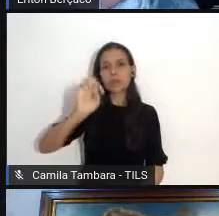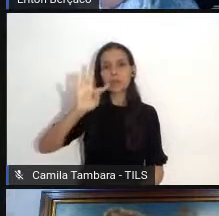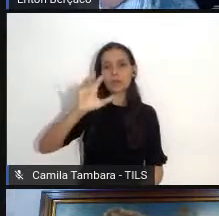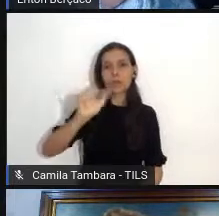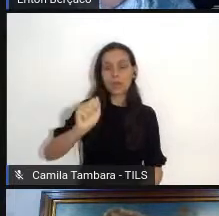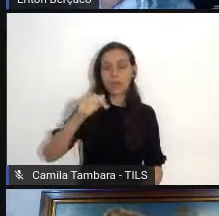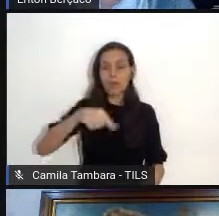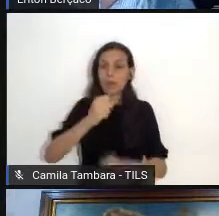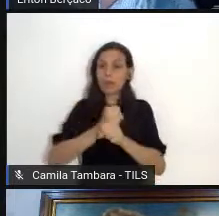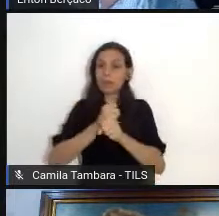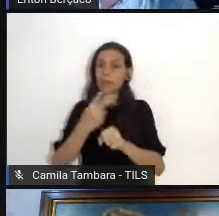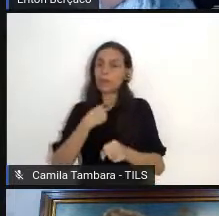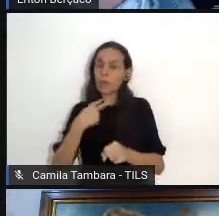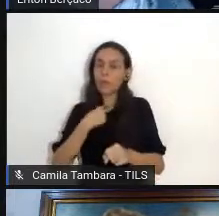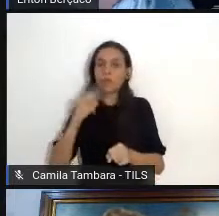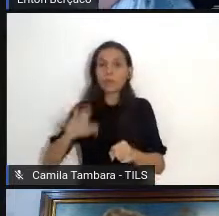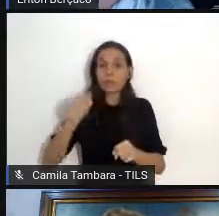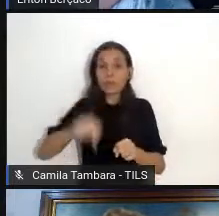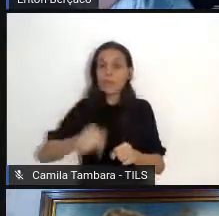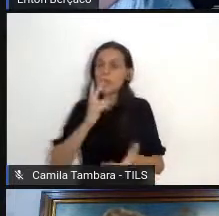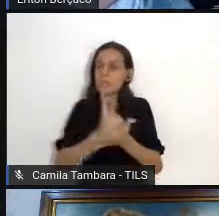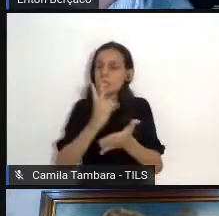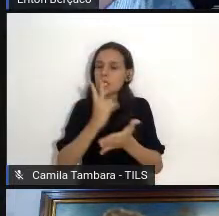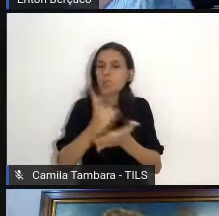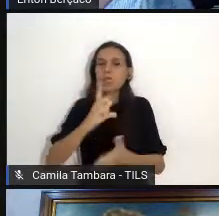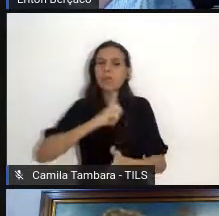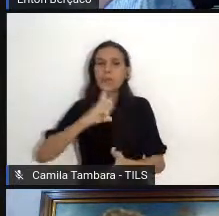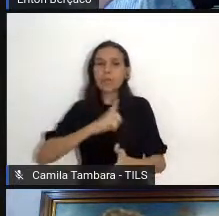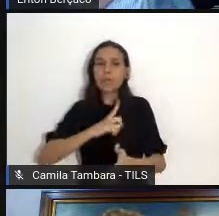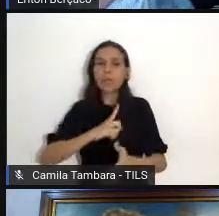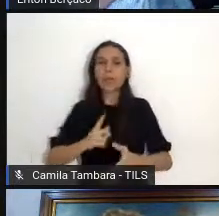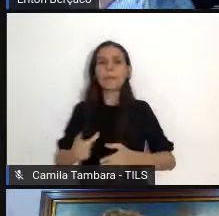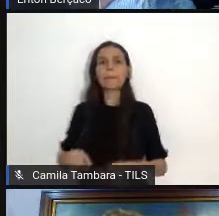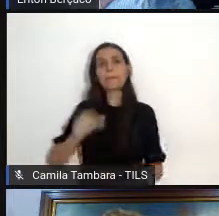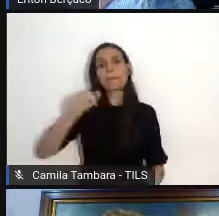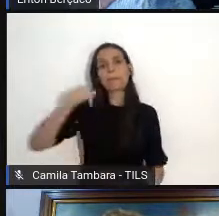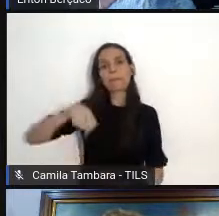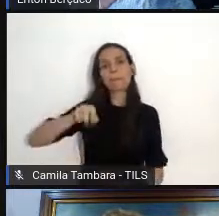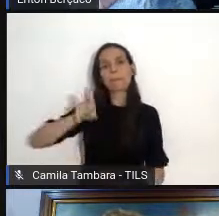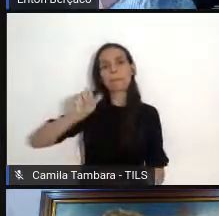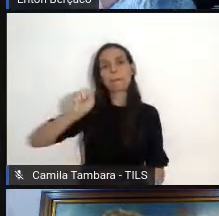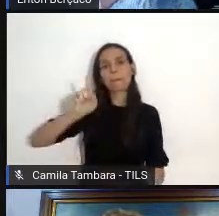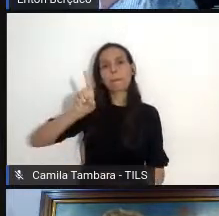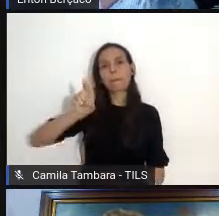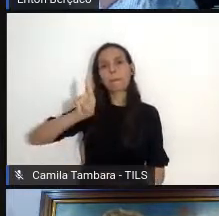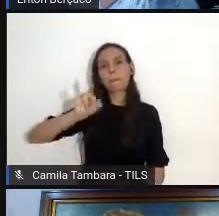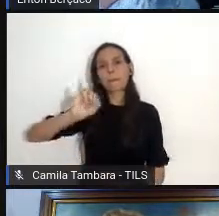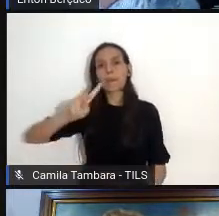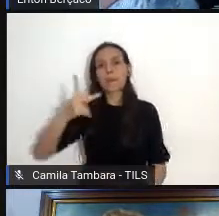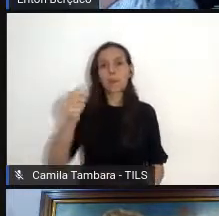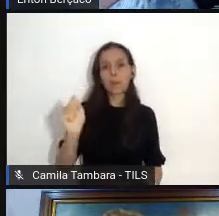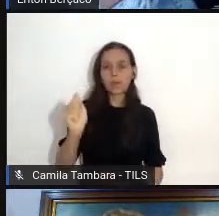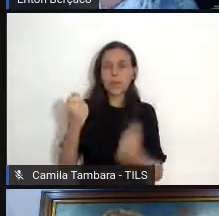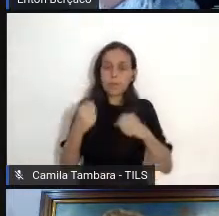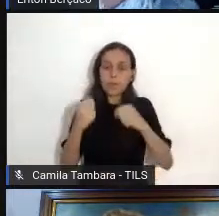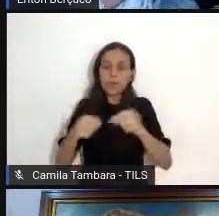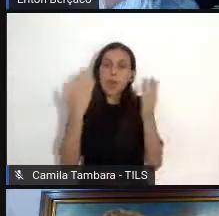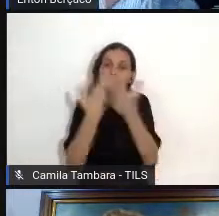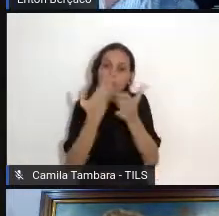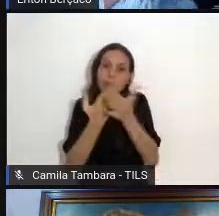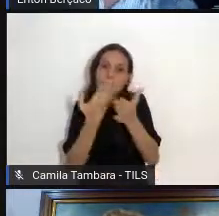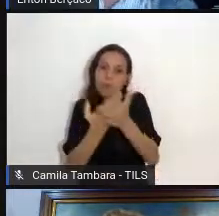aqui sempre tem as tradicionais quadrilhas, né? Então, eles precisavam estudar um pouquinho sobre isso, era isso que a PNP